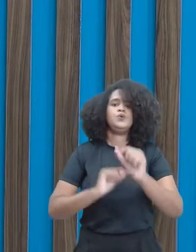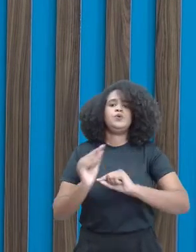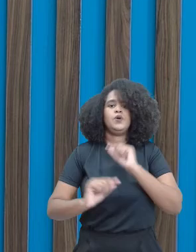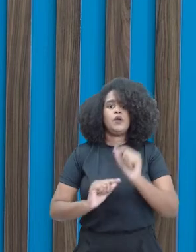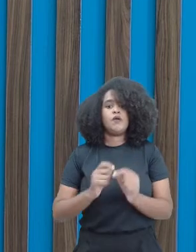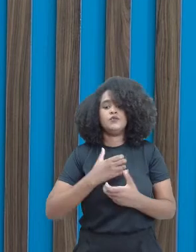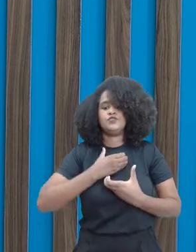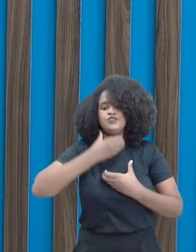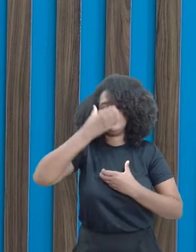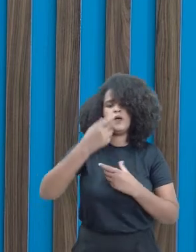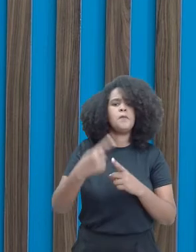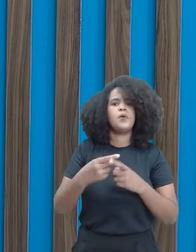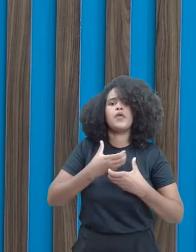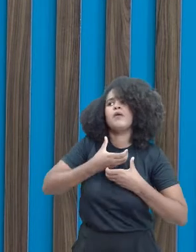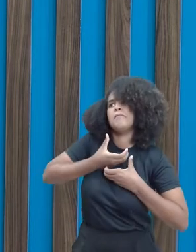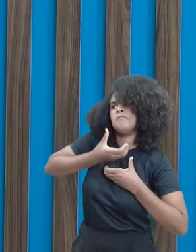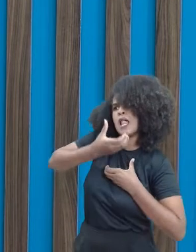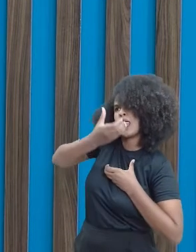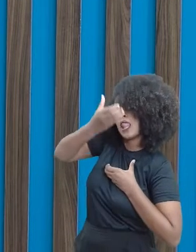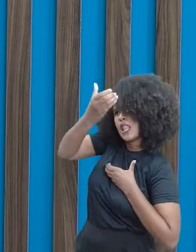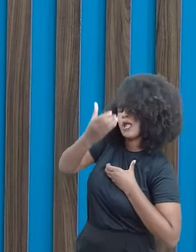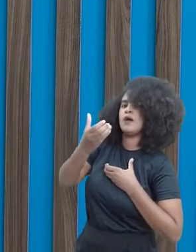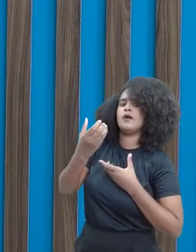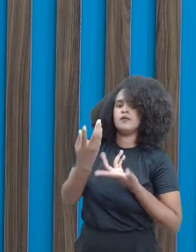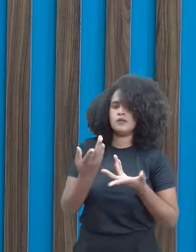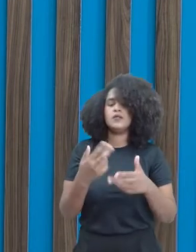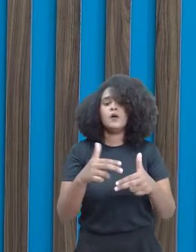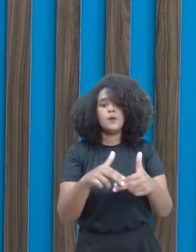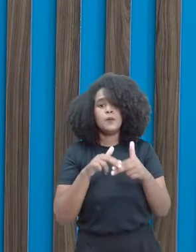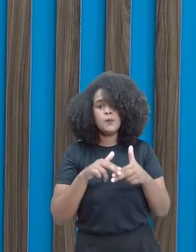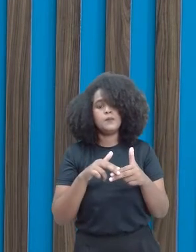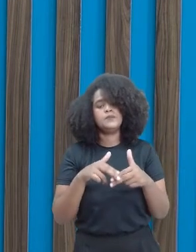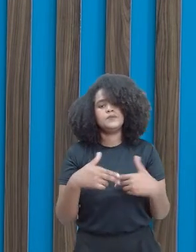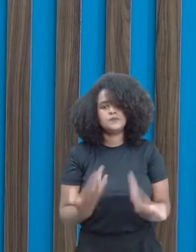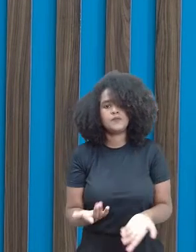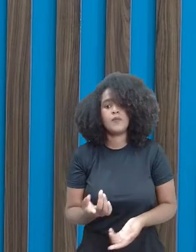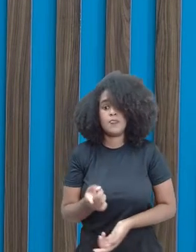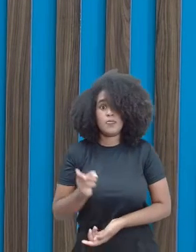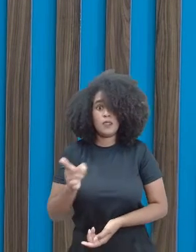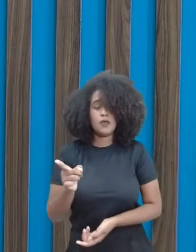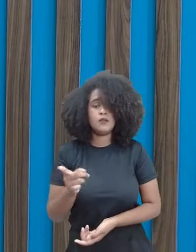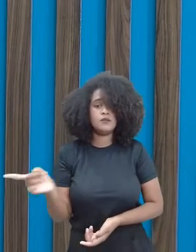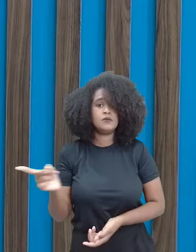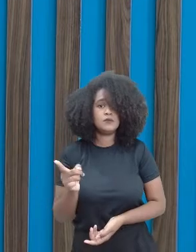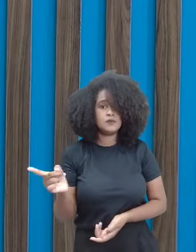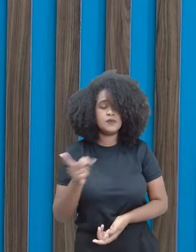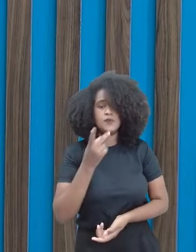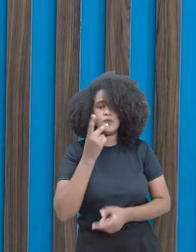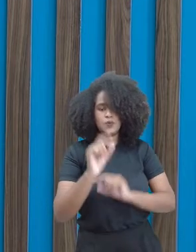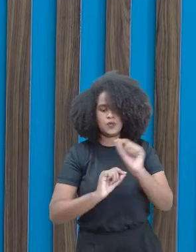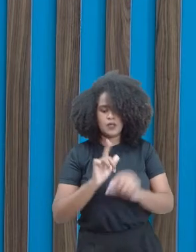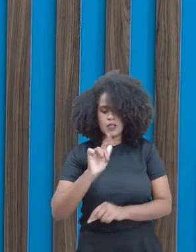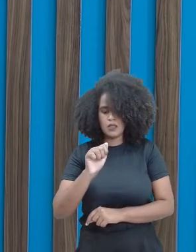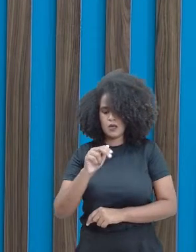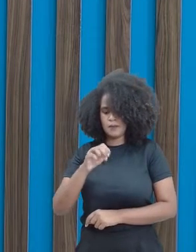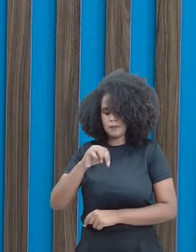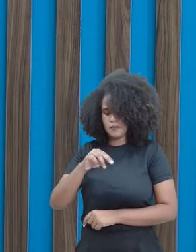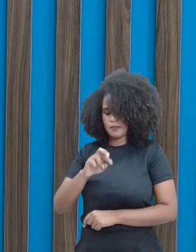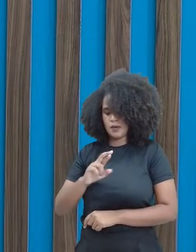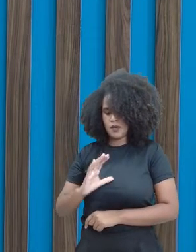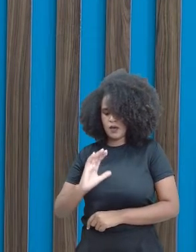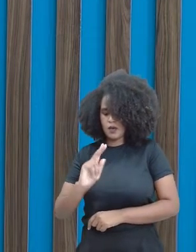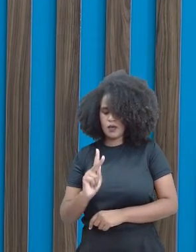era. Então, segundo eles, o ambiente modificava, né, as necessidades do indivíduo. Então, para Lamarck, a girafa cresceu